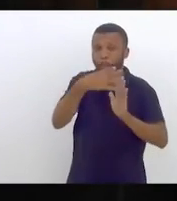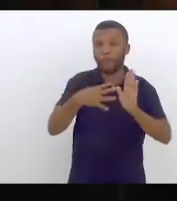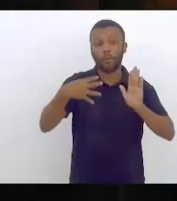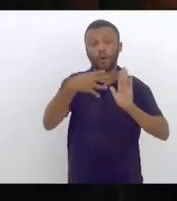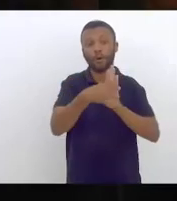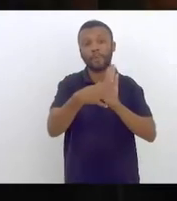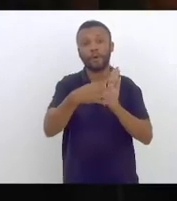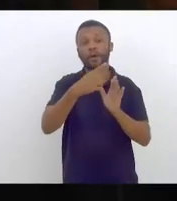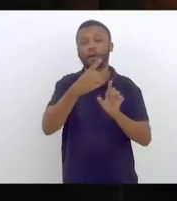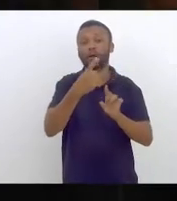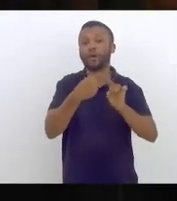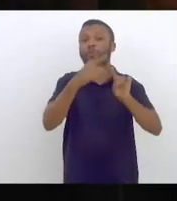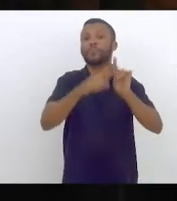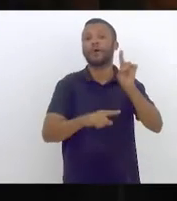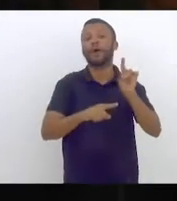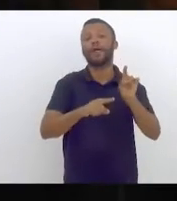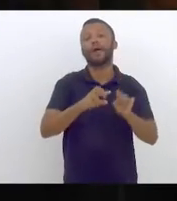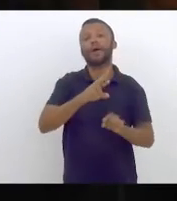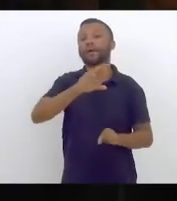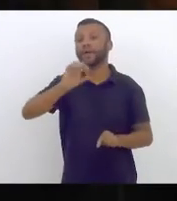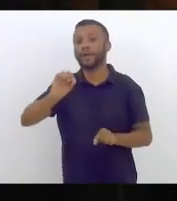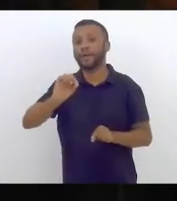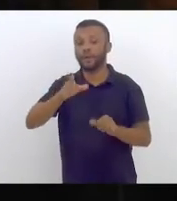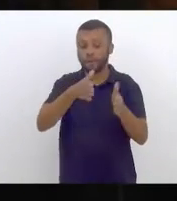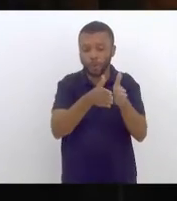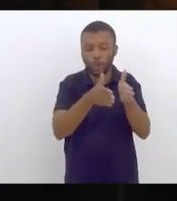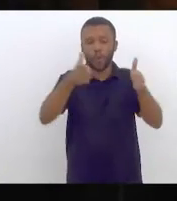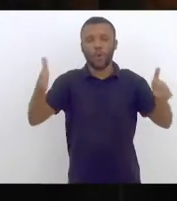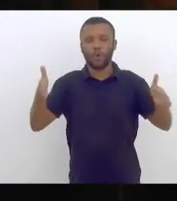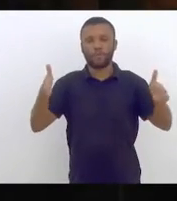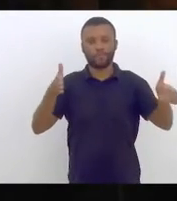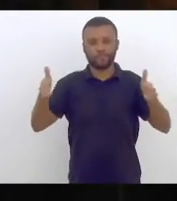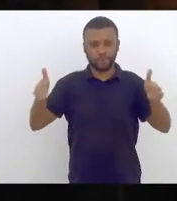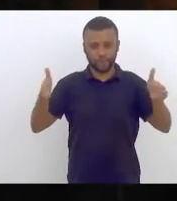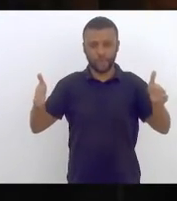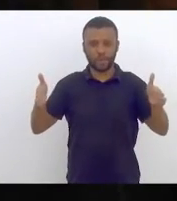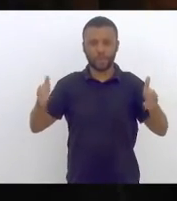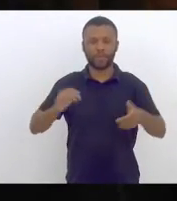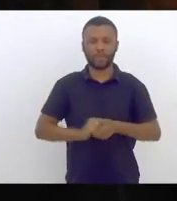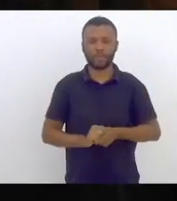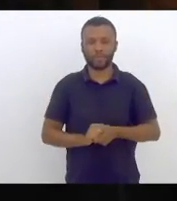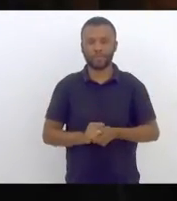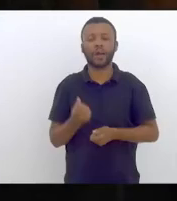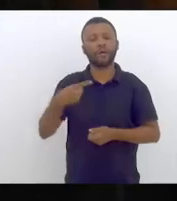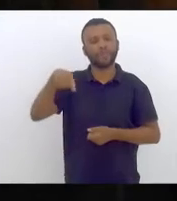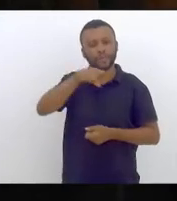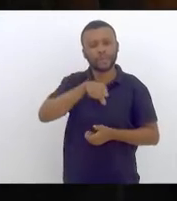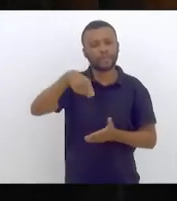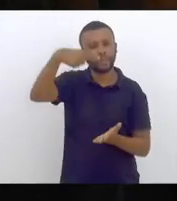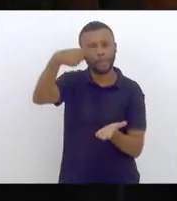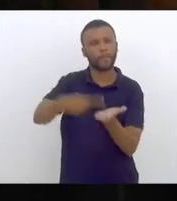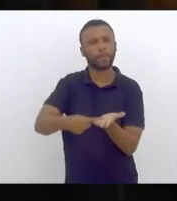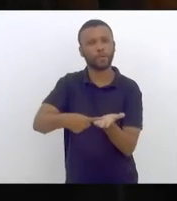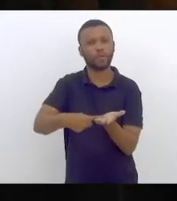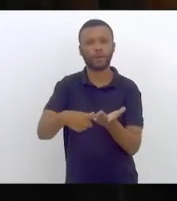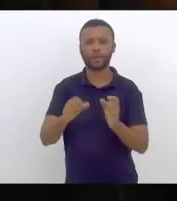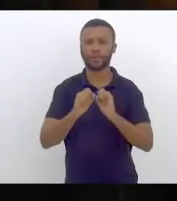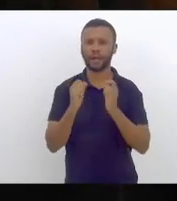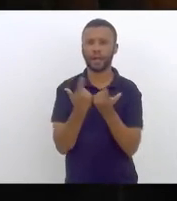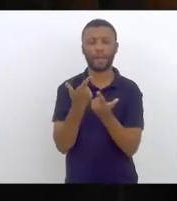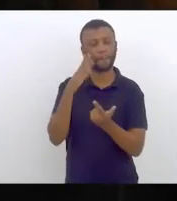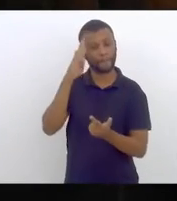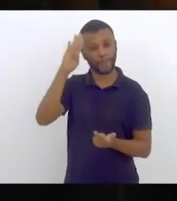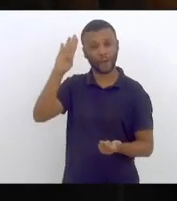esse que vossas excelências todos se comprometeram aqui dentro dessa casa, em especial o